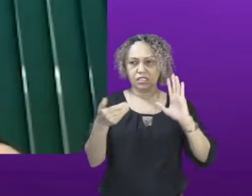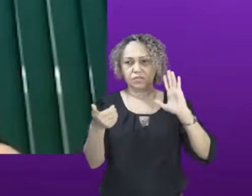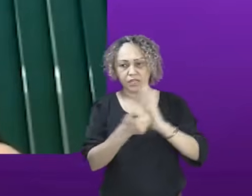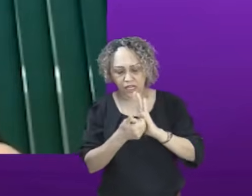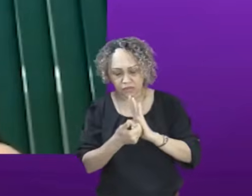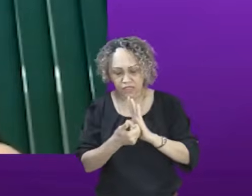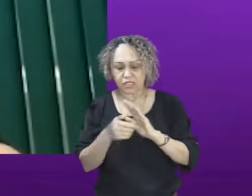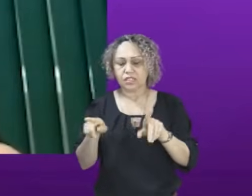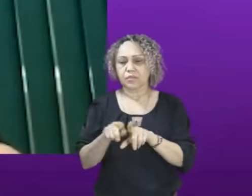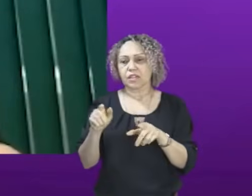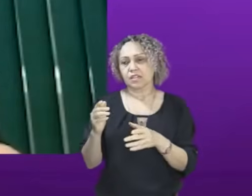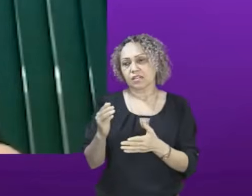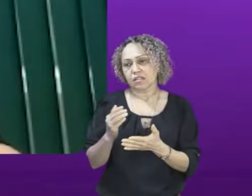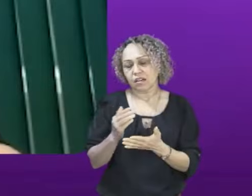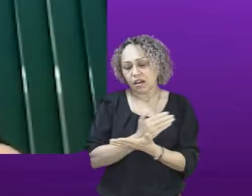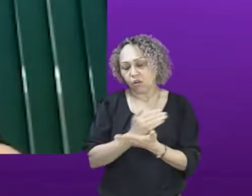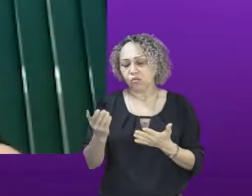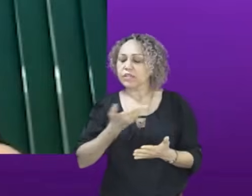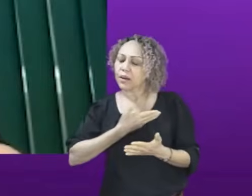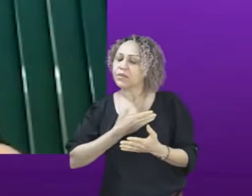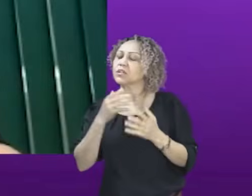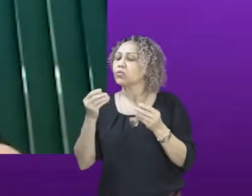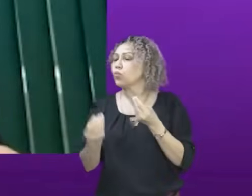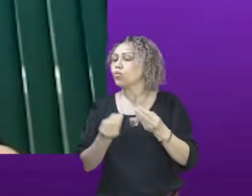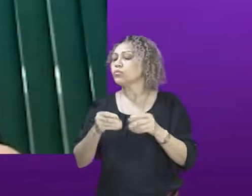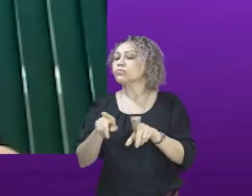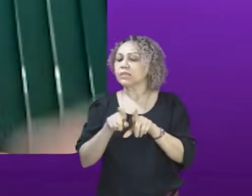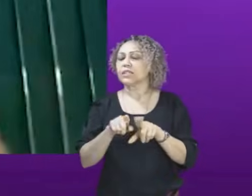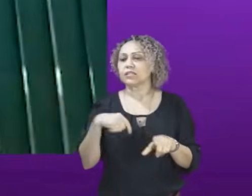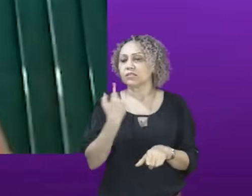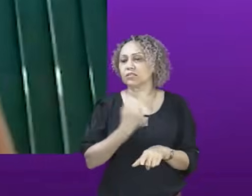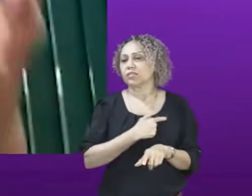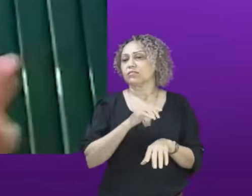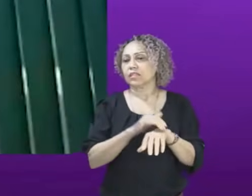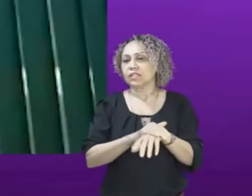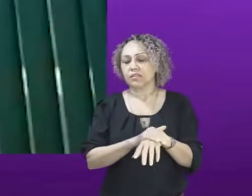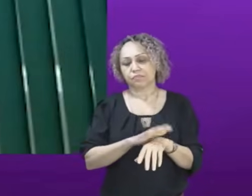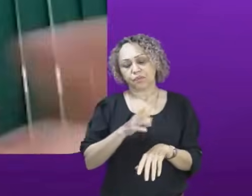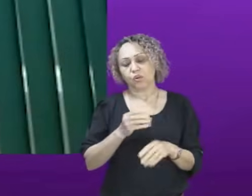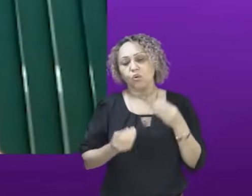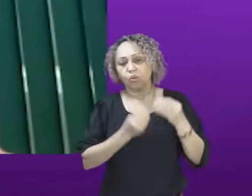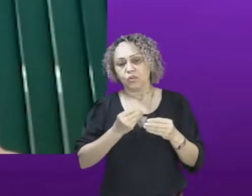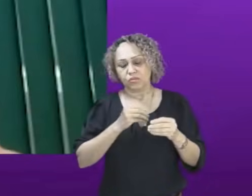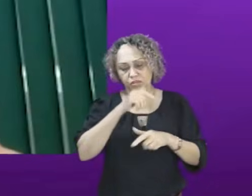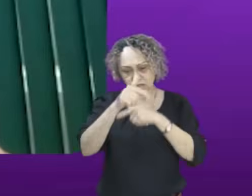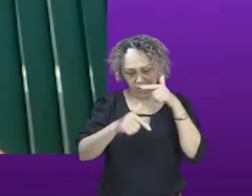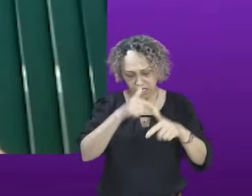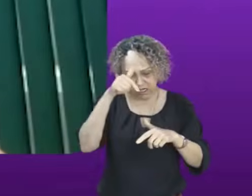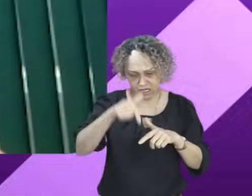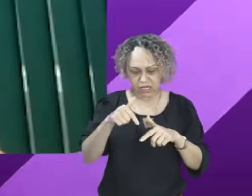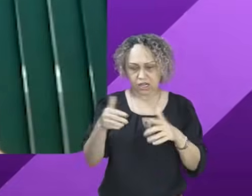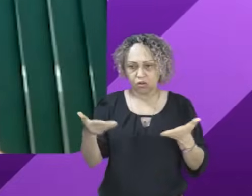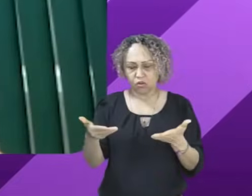e também sobre como eu faço isso nos mandatos que já trabalhei. E aí, gente,